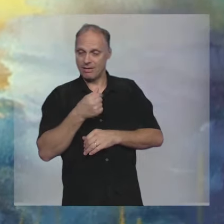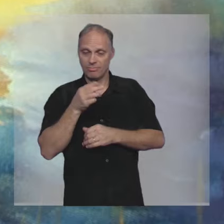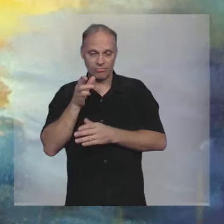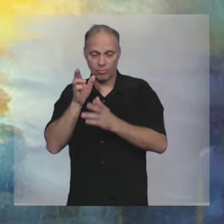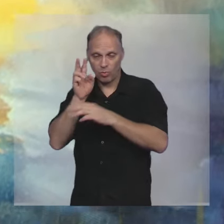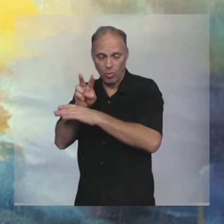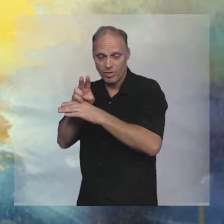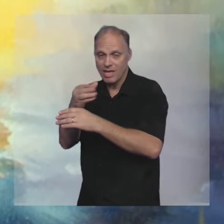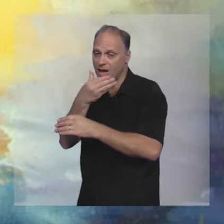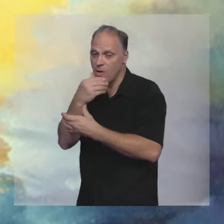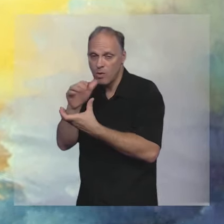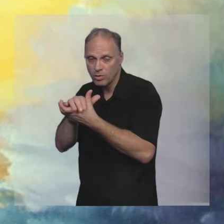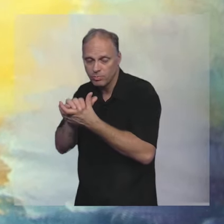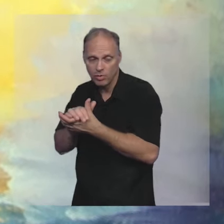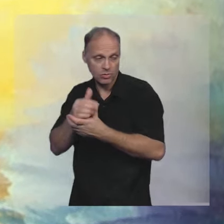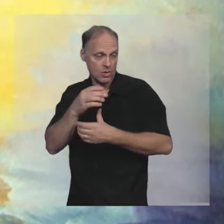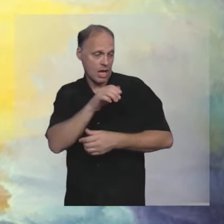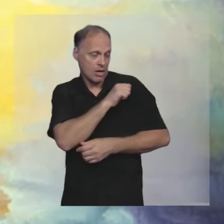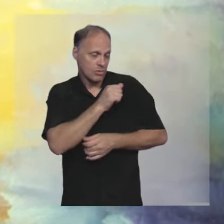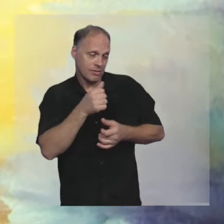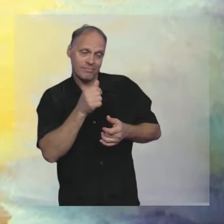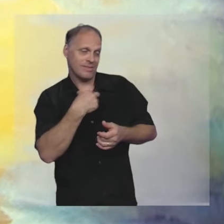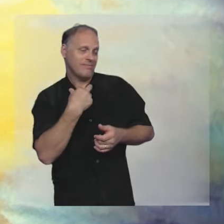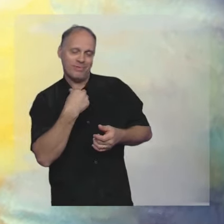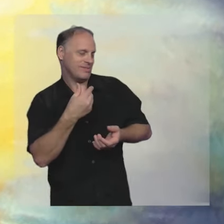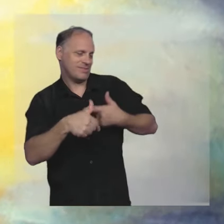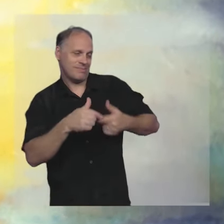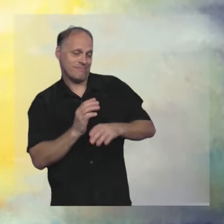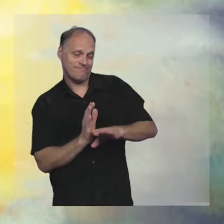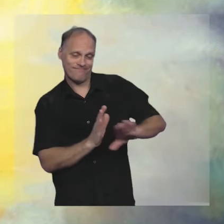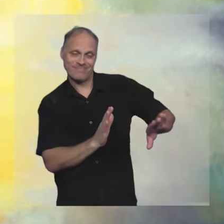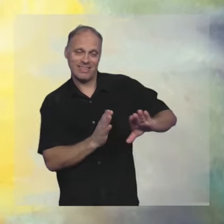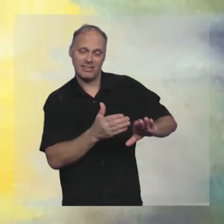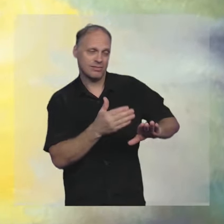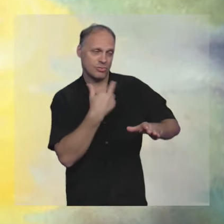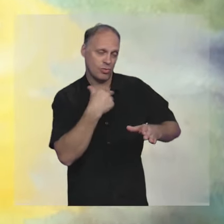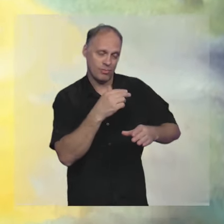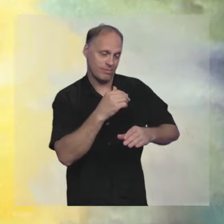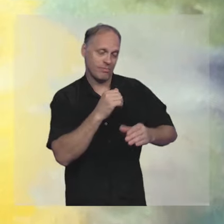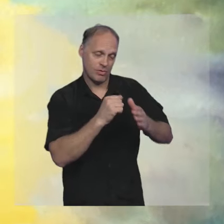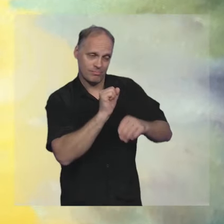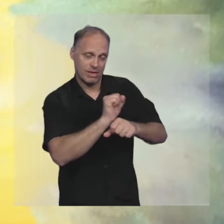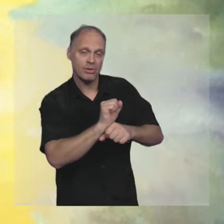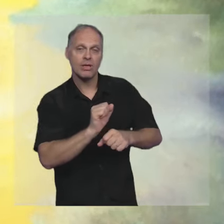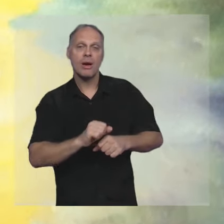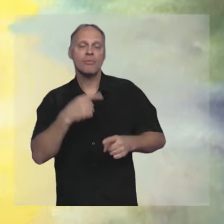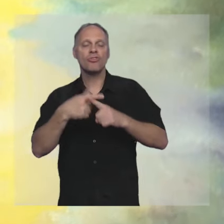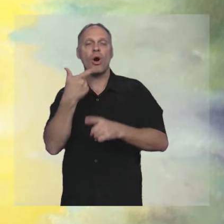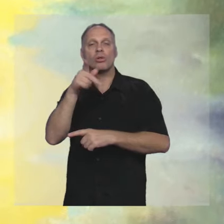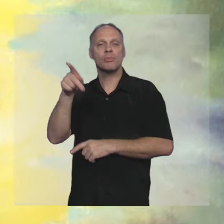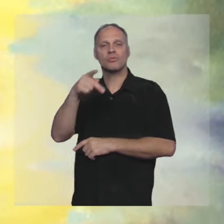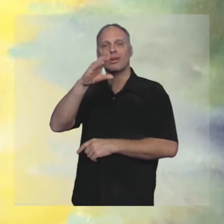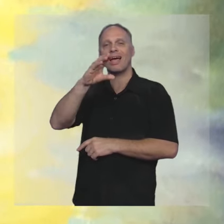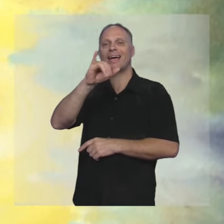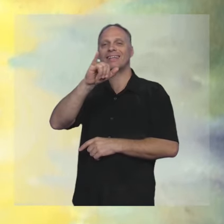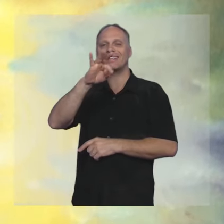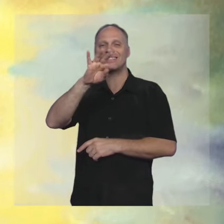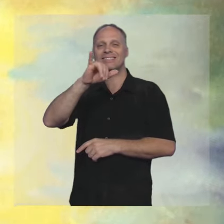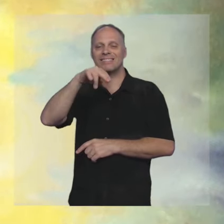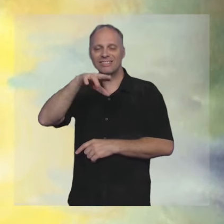porque eu tive que dispensar minhas alunas. Porque a Cristina trabalhou aqui comigo muitos anos, mas a Cristina sempre